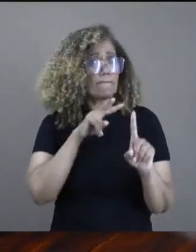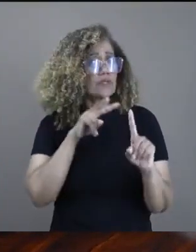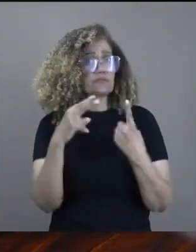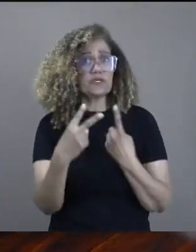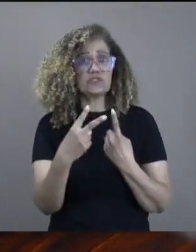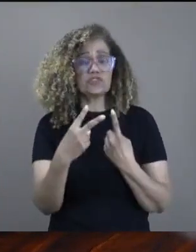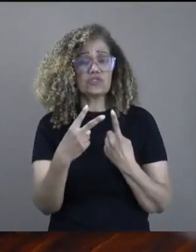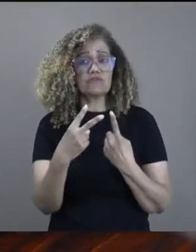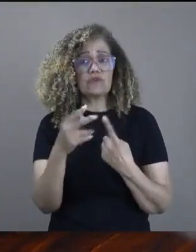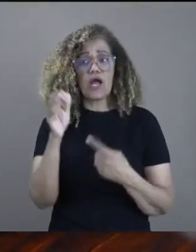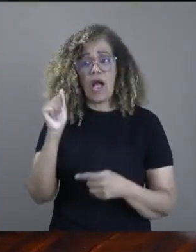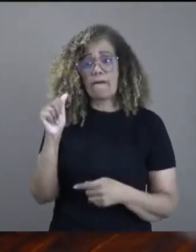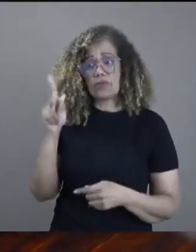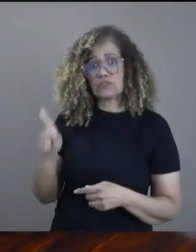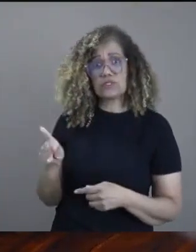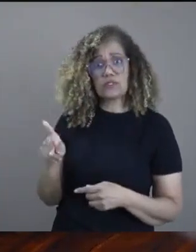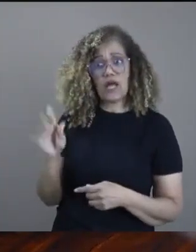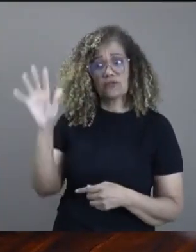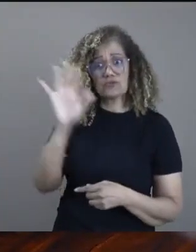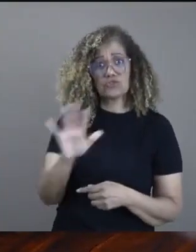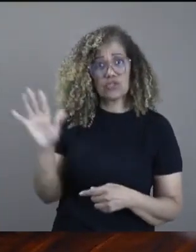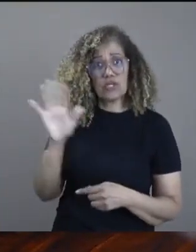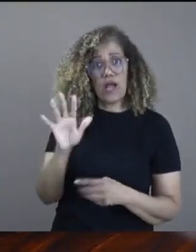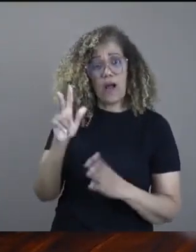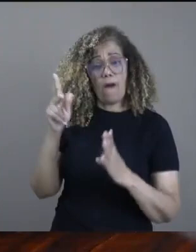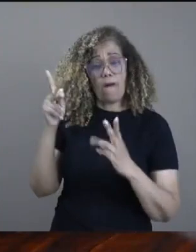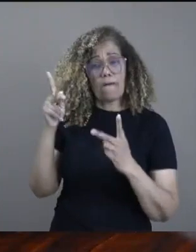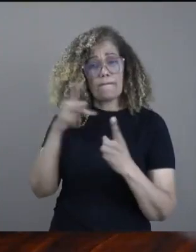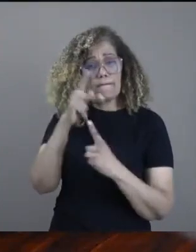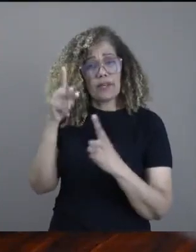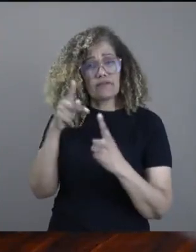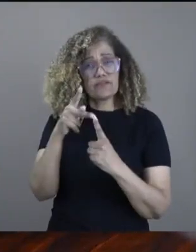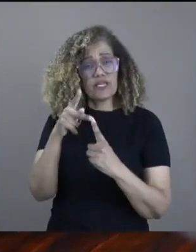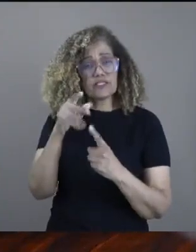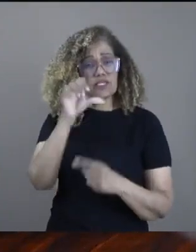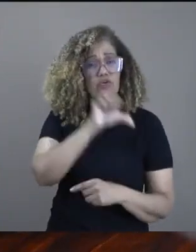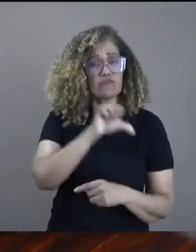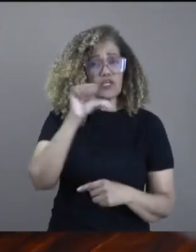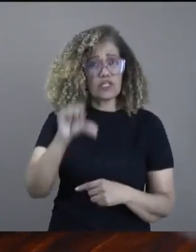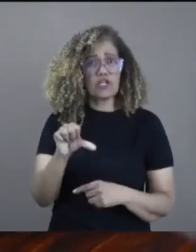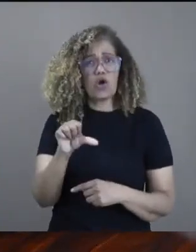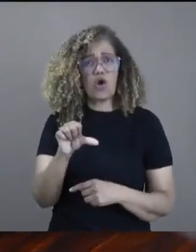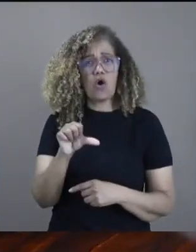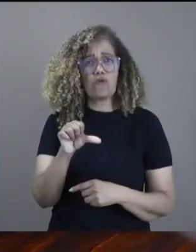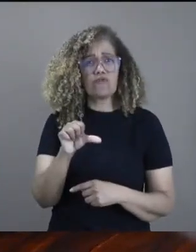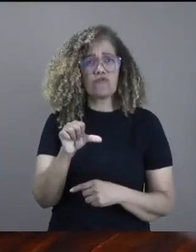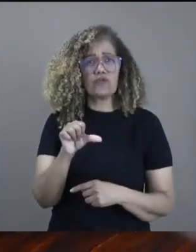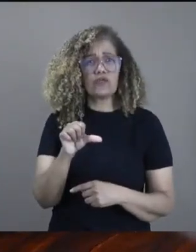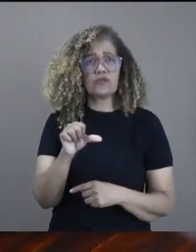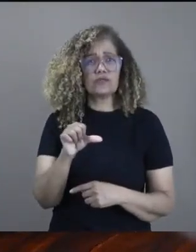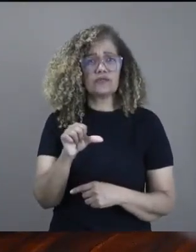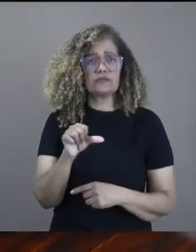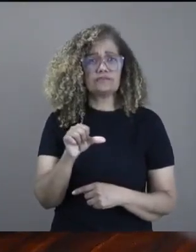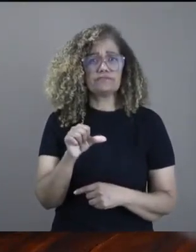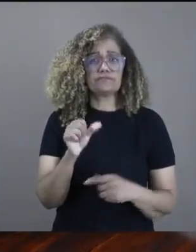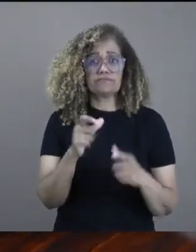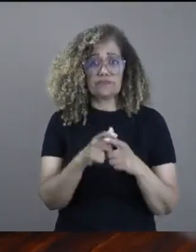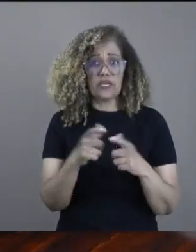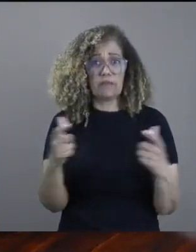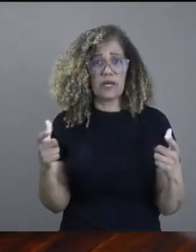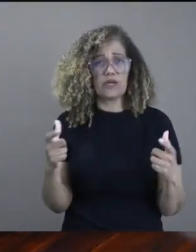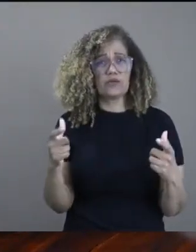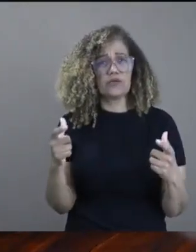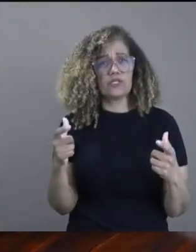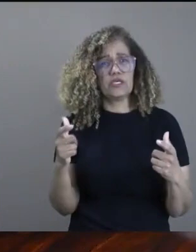o aposentado do regime geral da Previdência que 99% ganha no máximo quro salá mínimo e a grande maioria ganha em